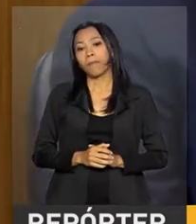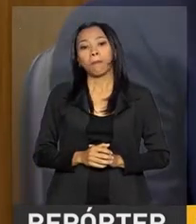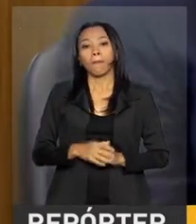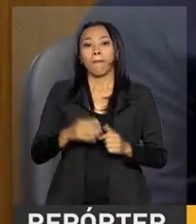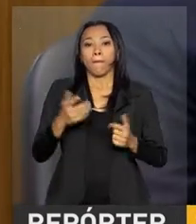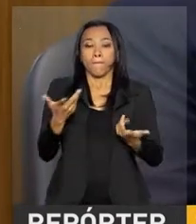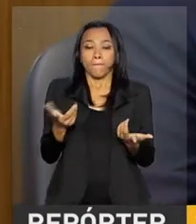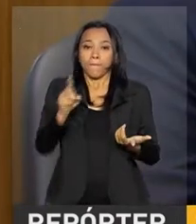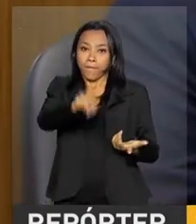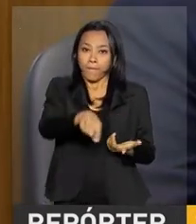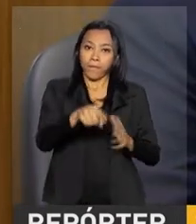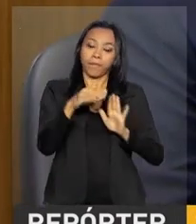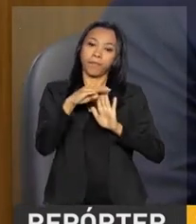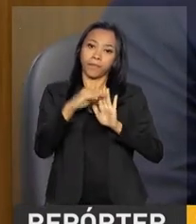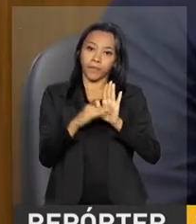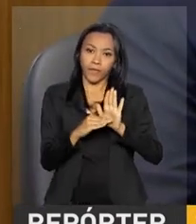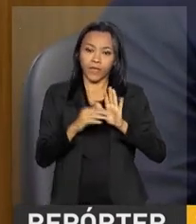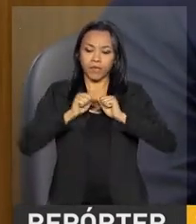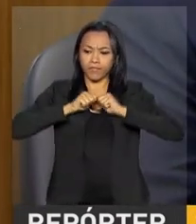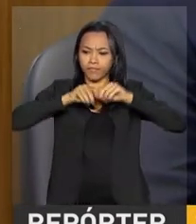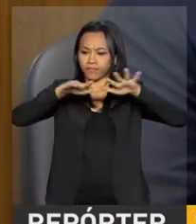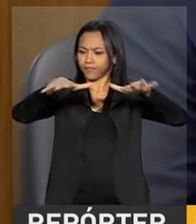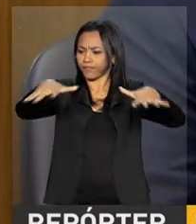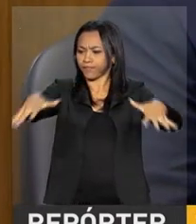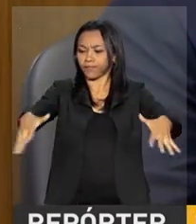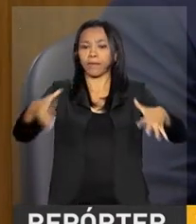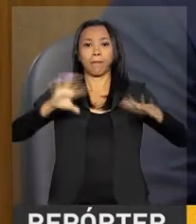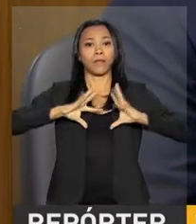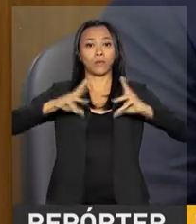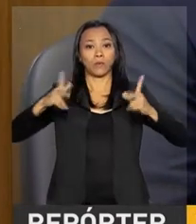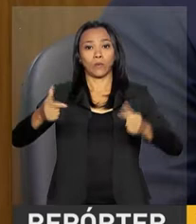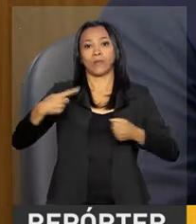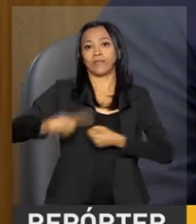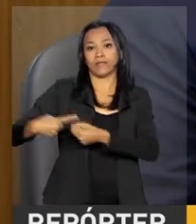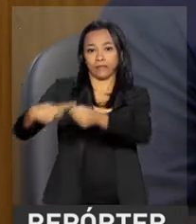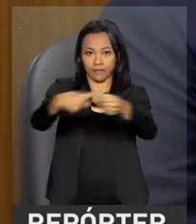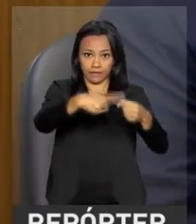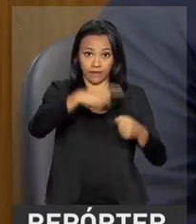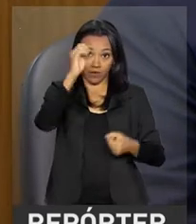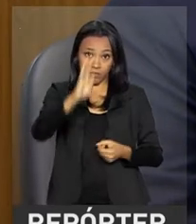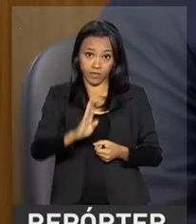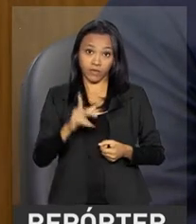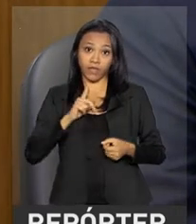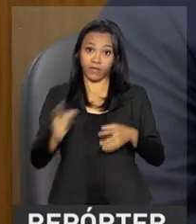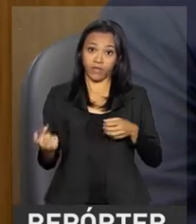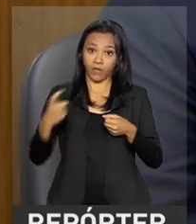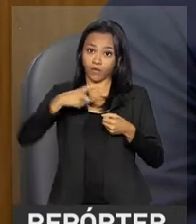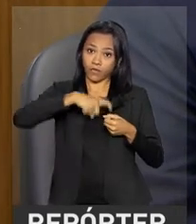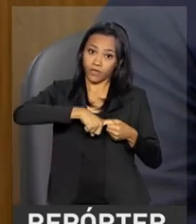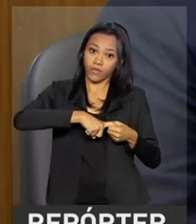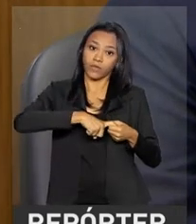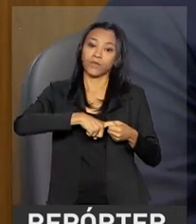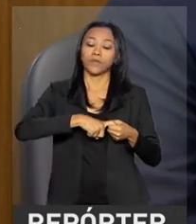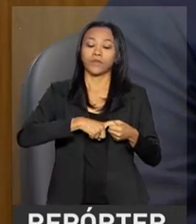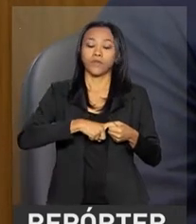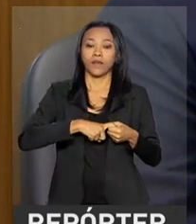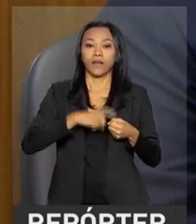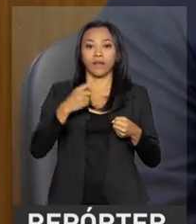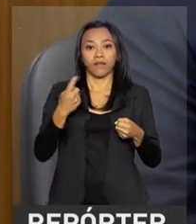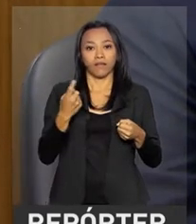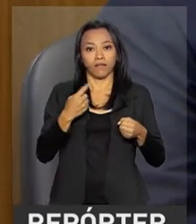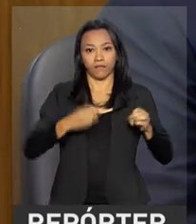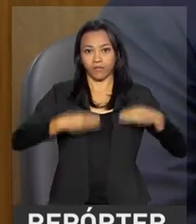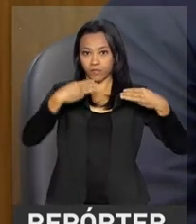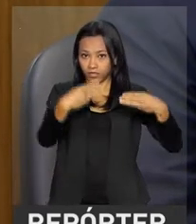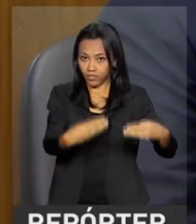bastante amplitude disponível para todas as cidades brasileiras em convênio através de convênio do nosso